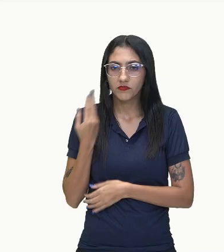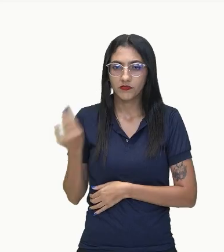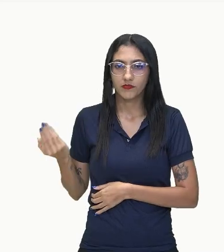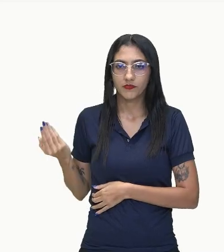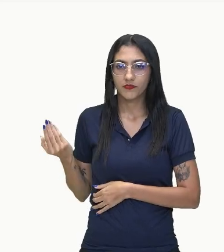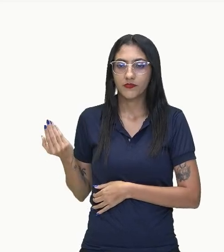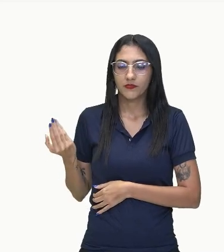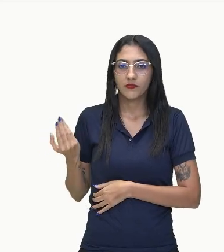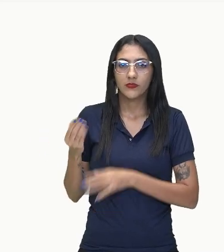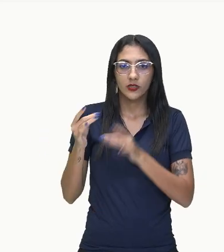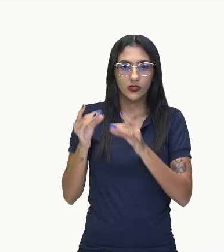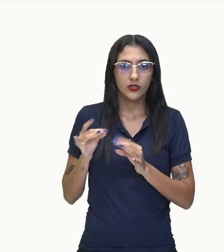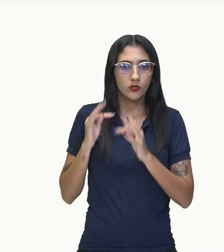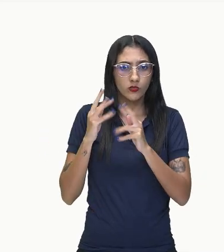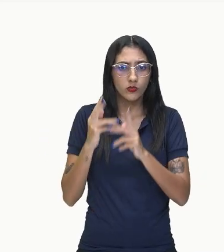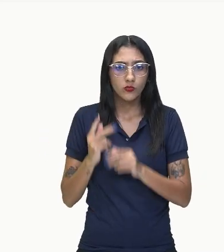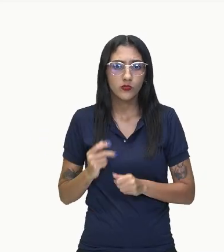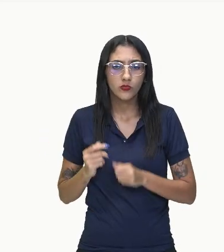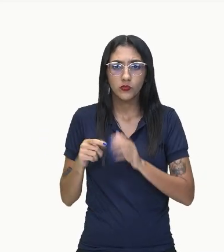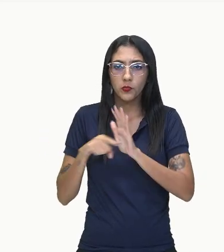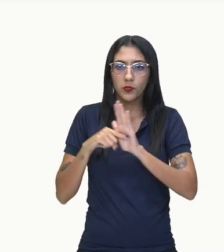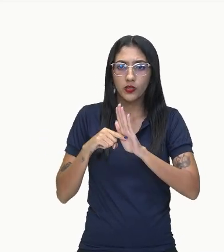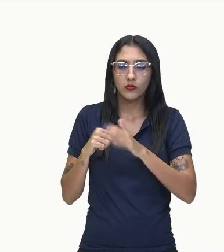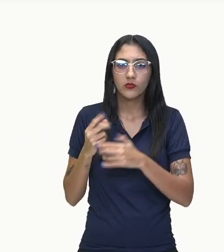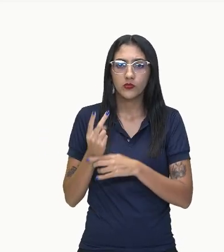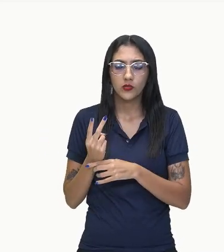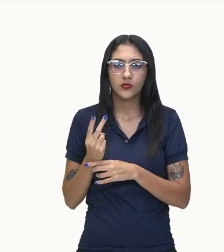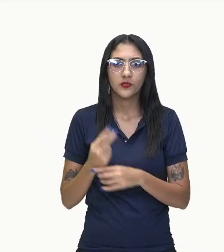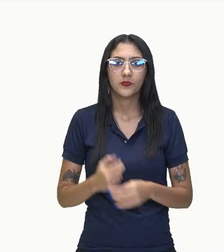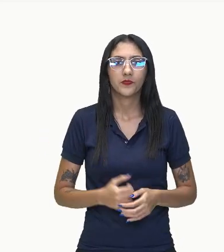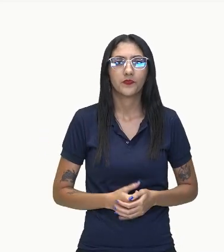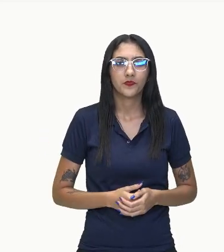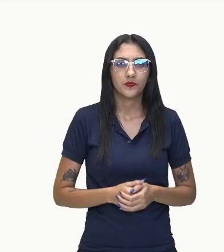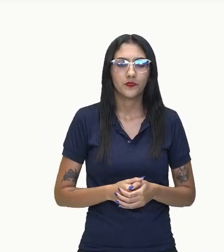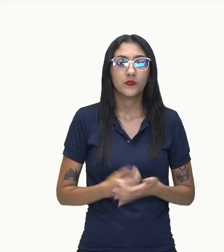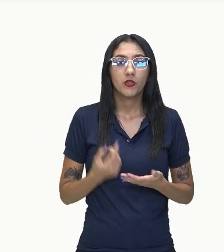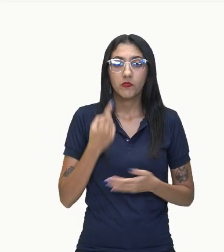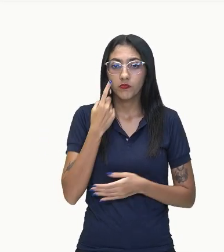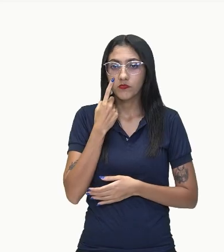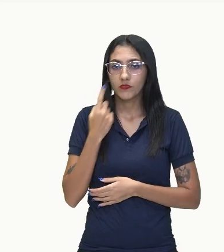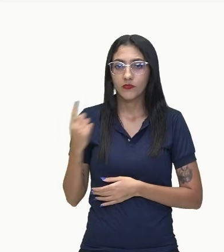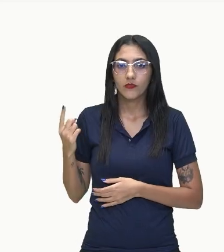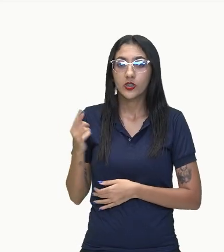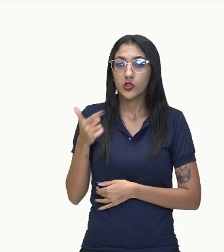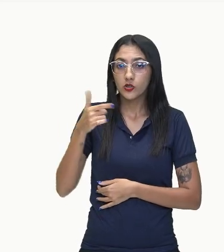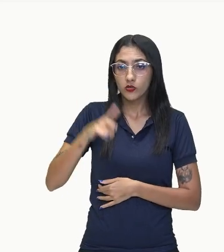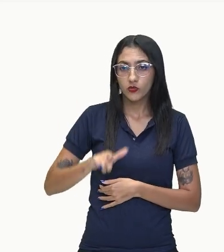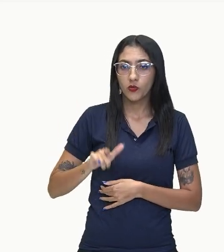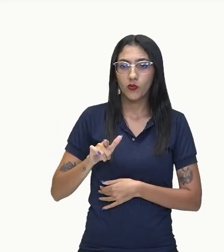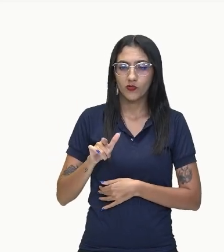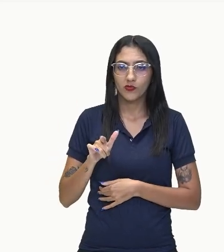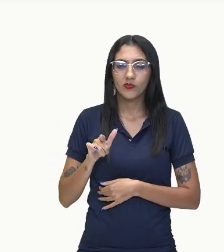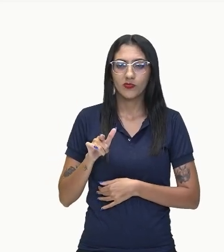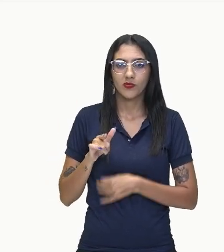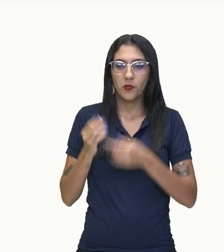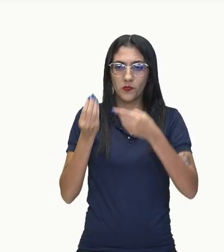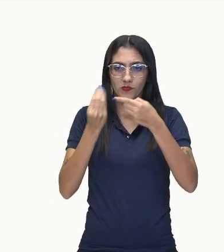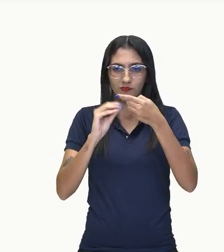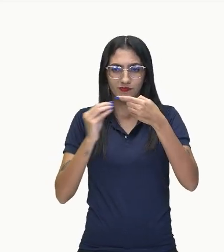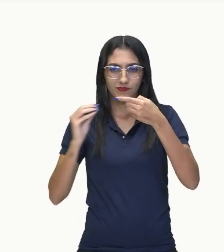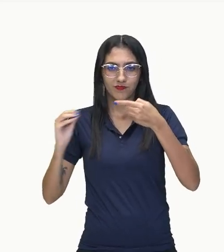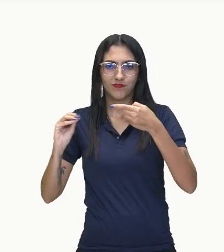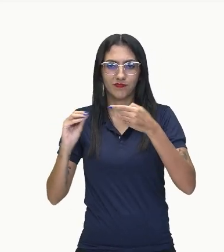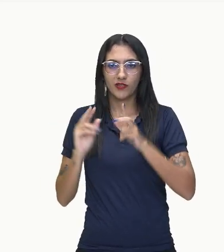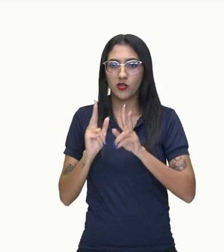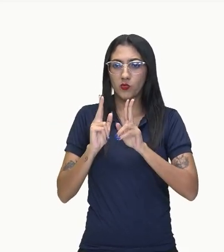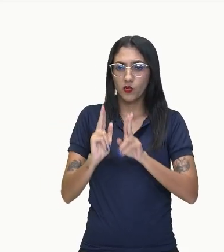2, tudo isso sobre menos 2. Vejam que, novamente, os denominadores são iguais, então a